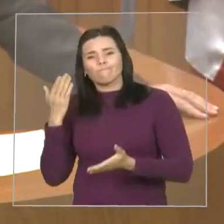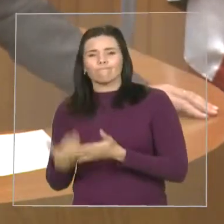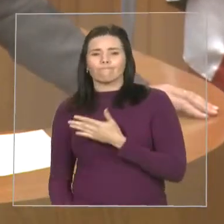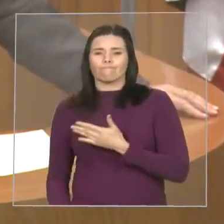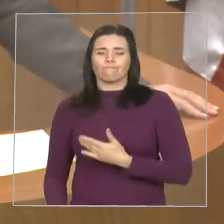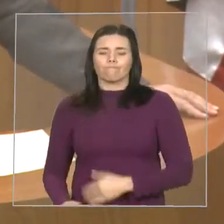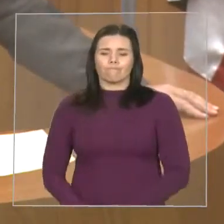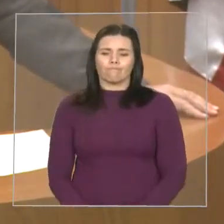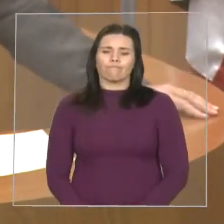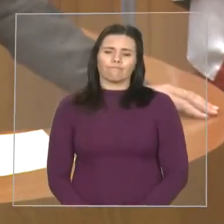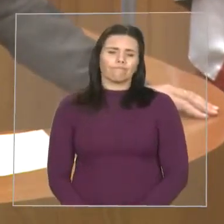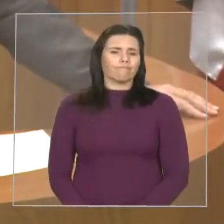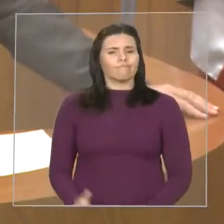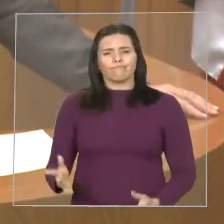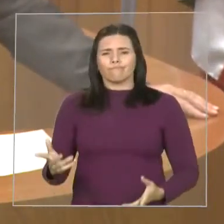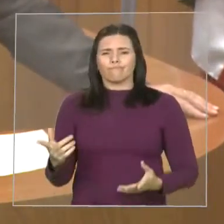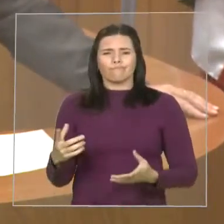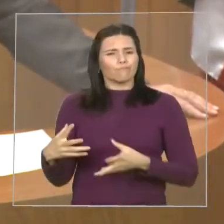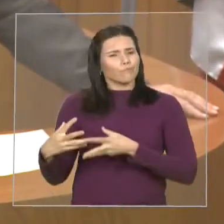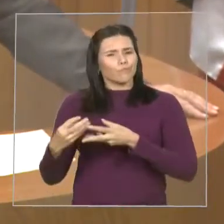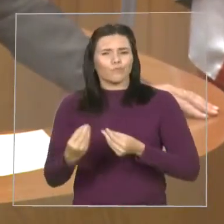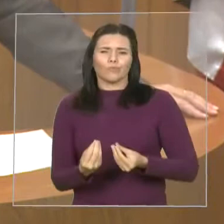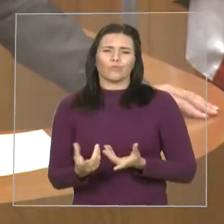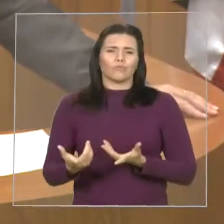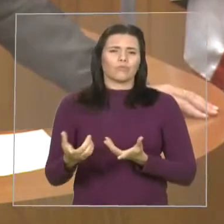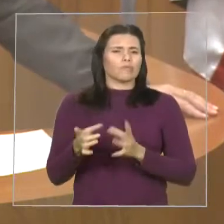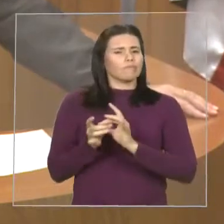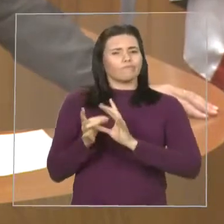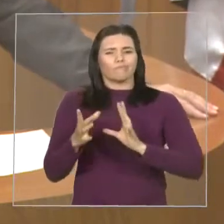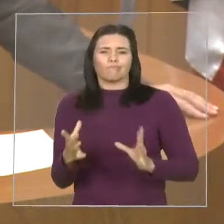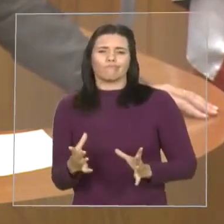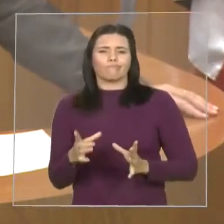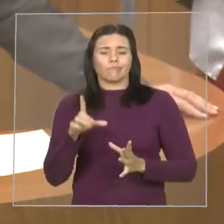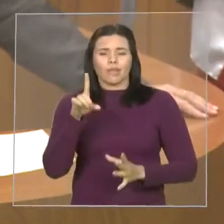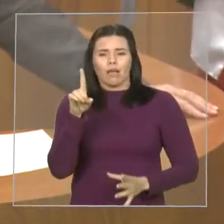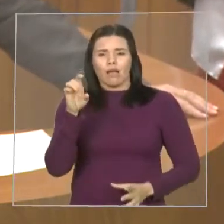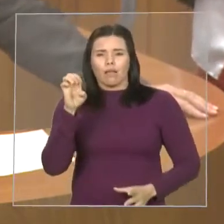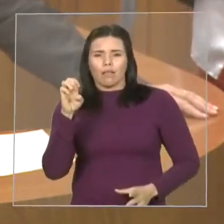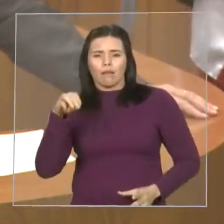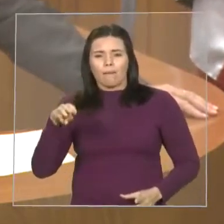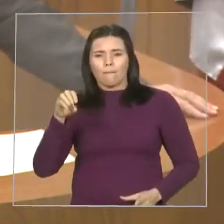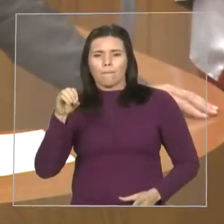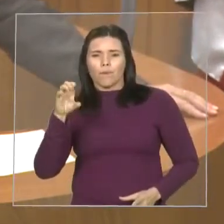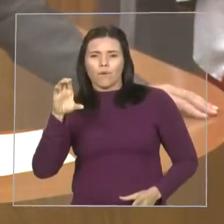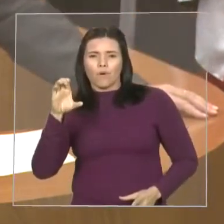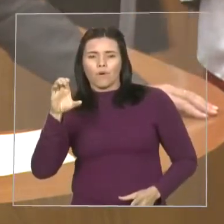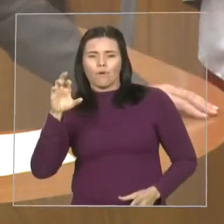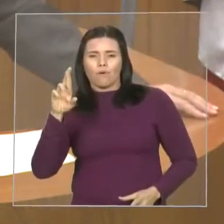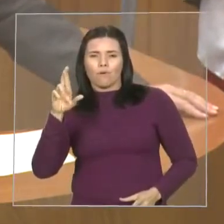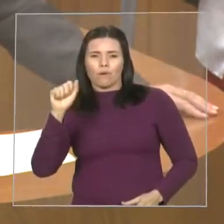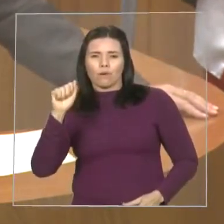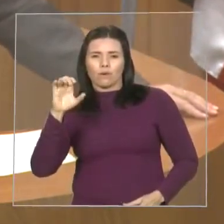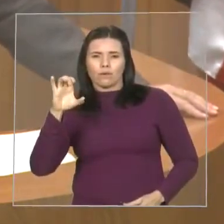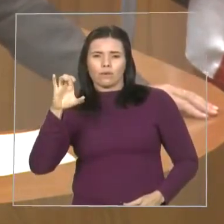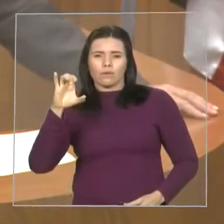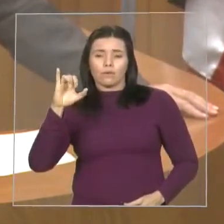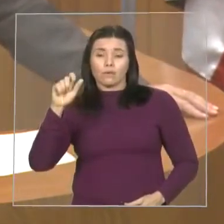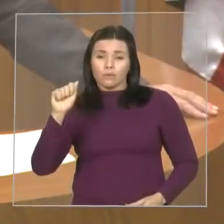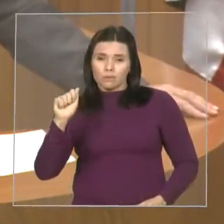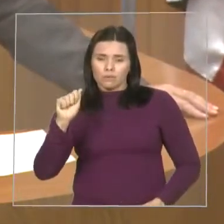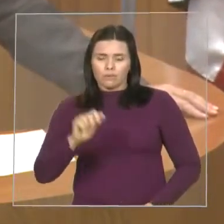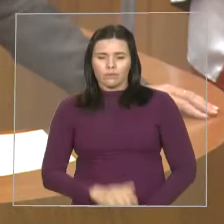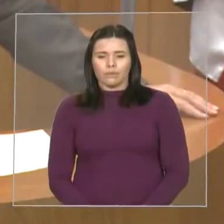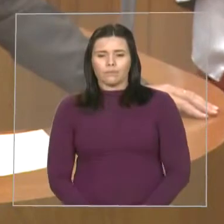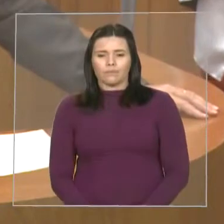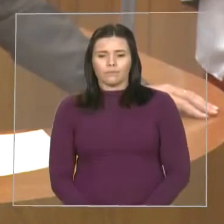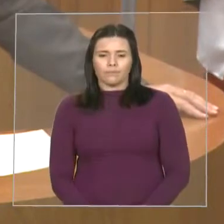parte da democracia. E a margem que o Legislativo tem para dar resposta